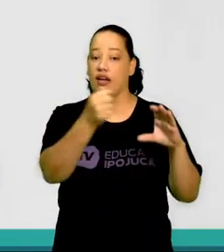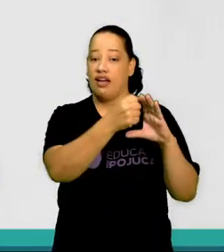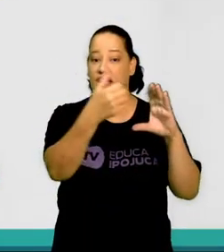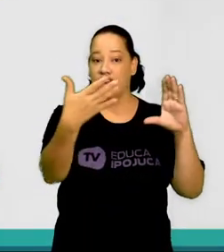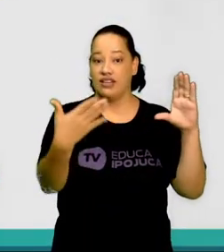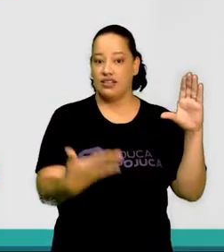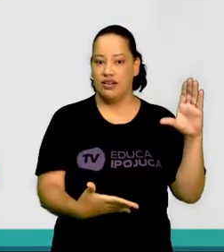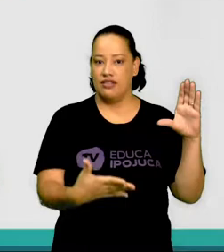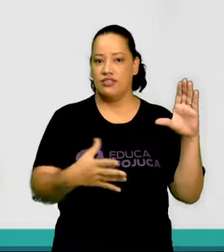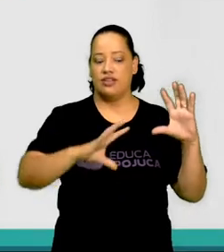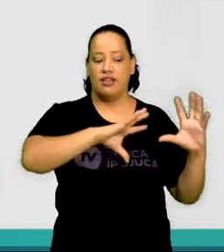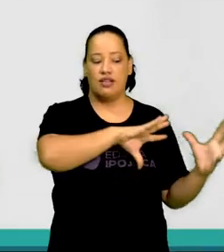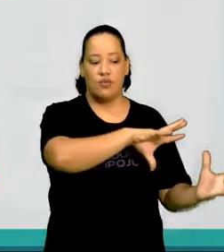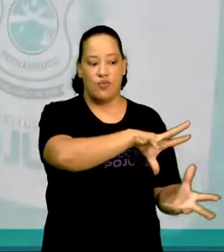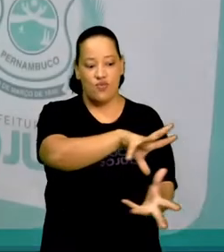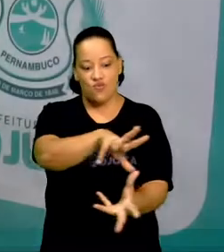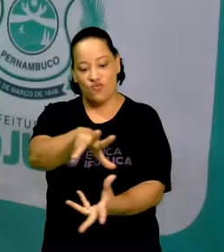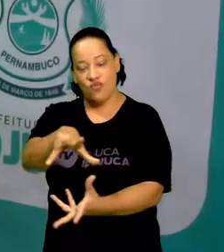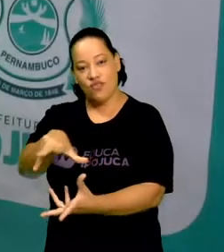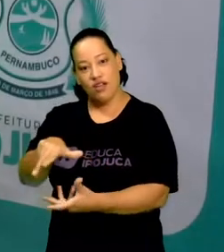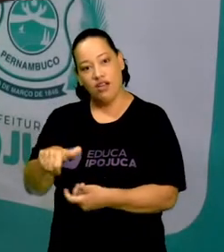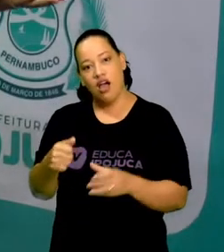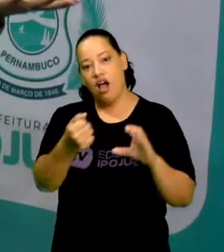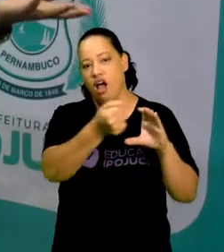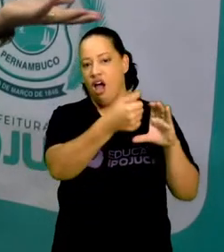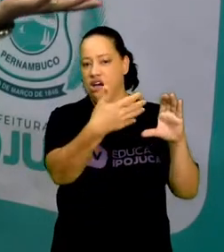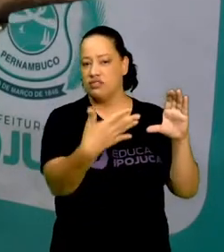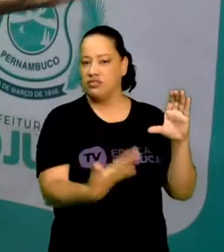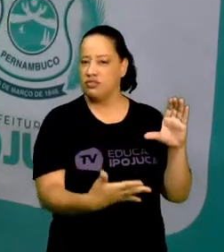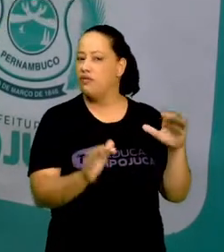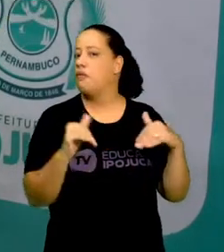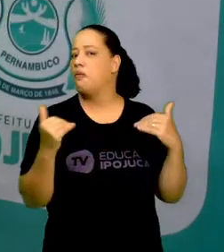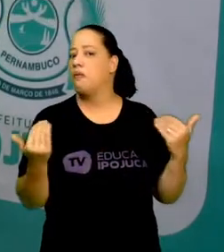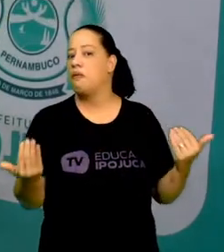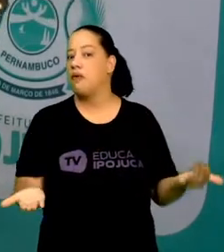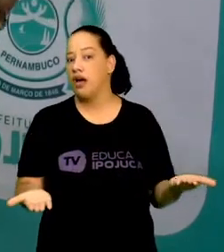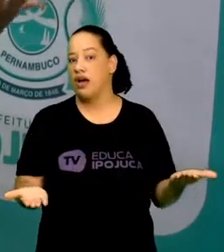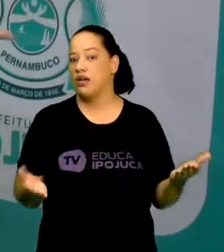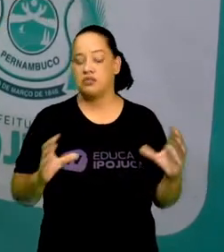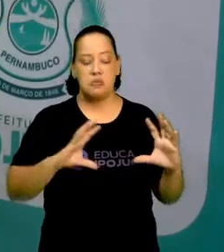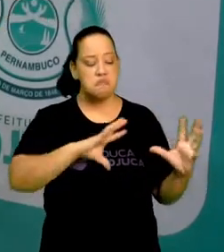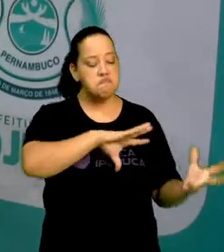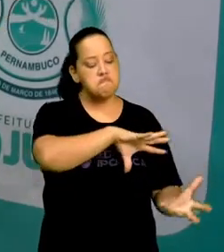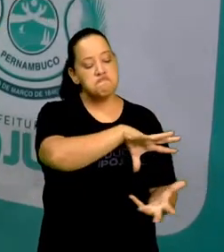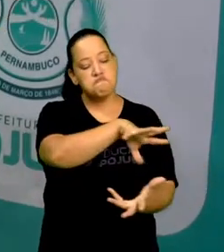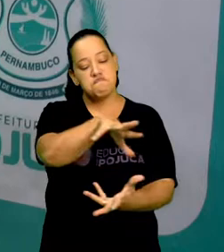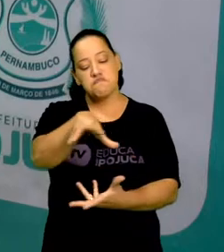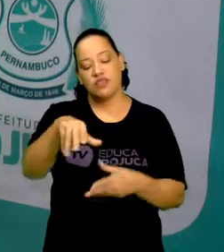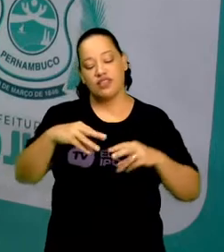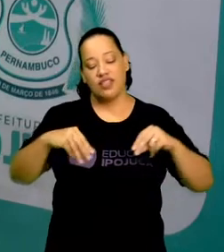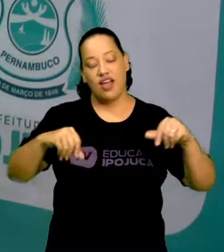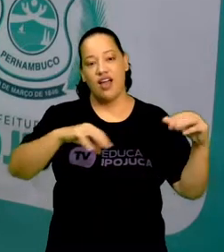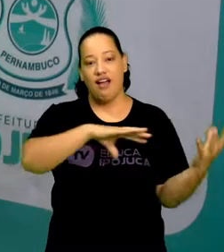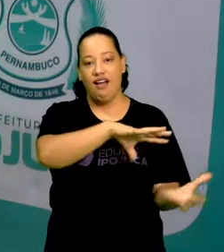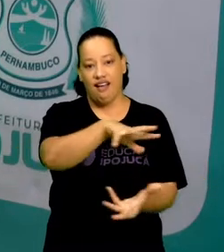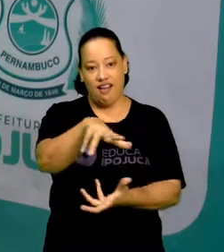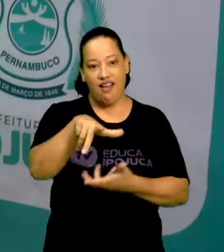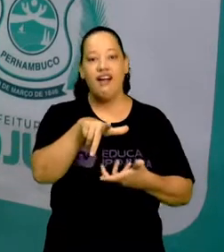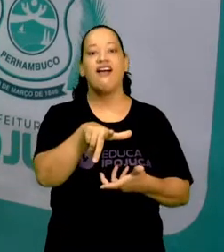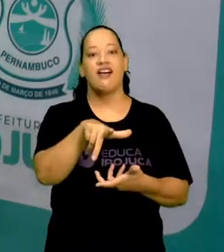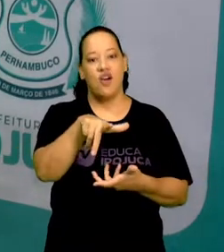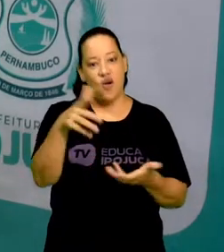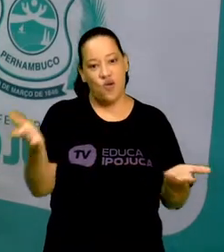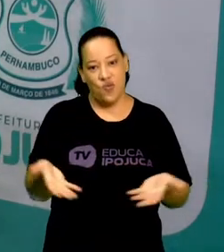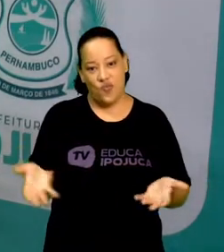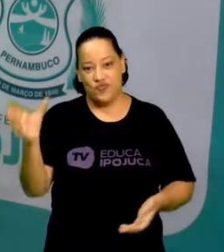Características da Terra. Quais são as características da nossa Terra, do nosso planeta Terra? É bem isso que vamos